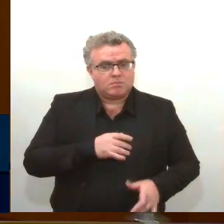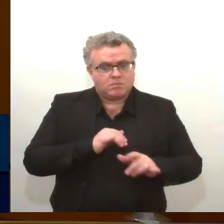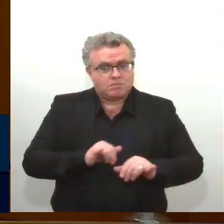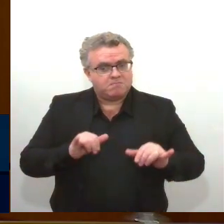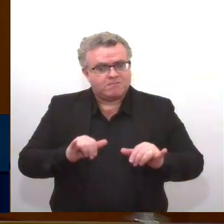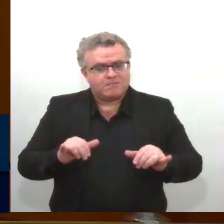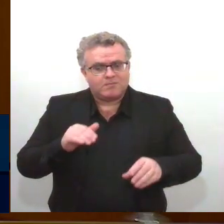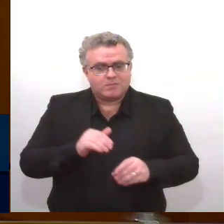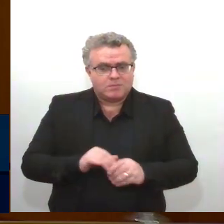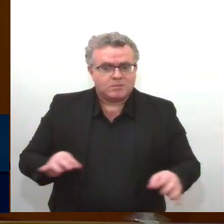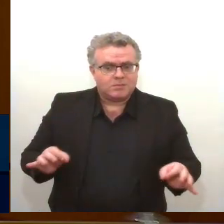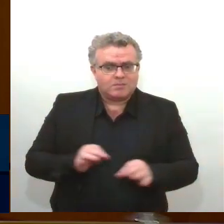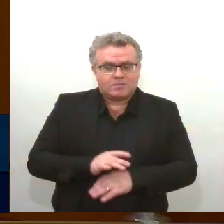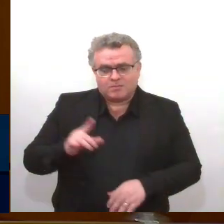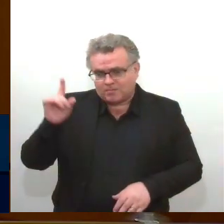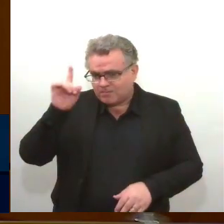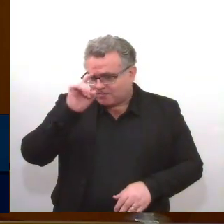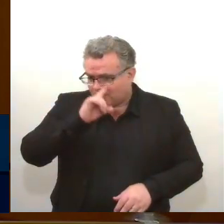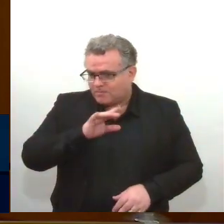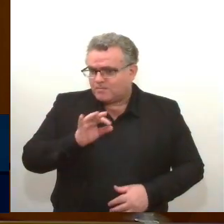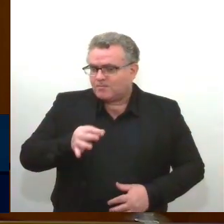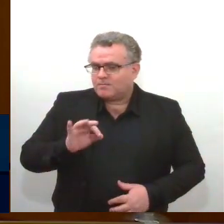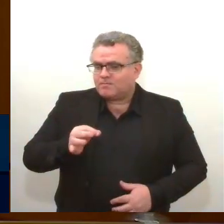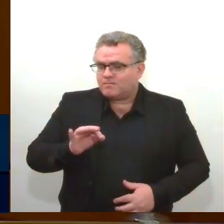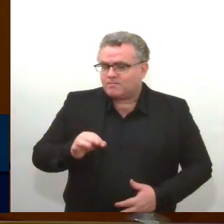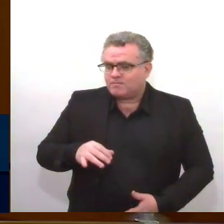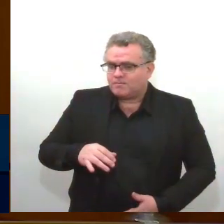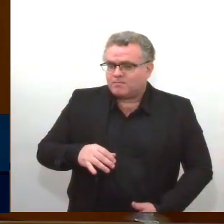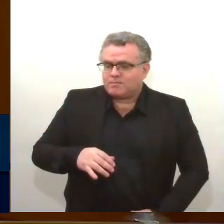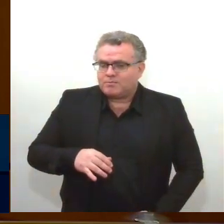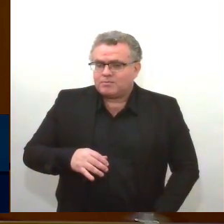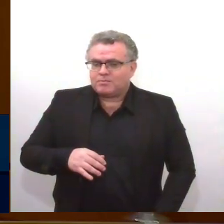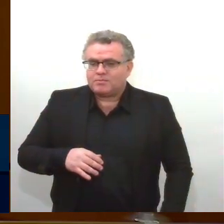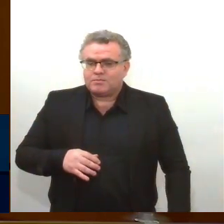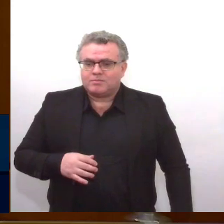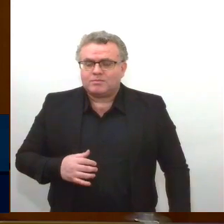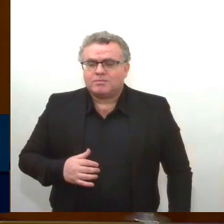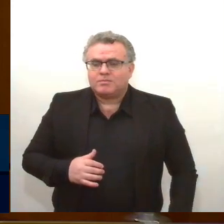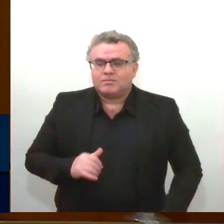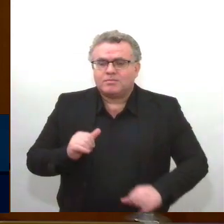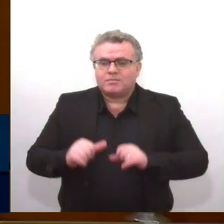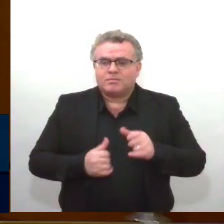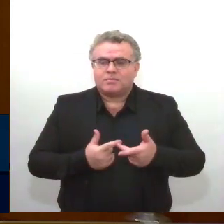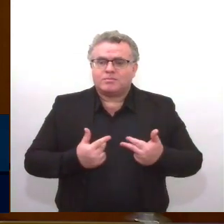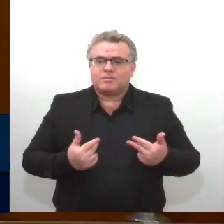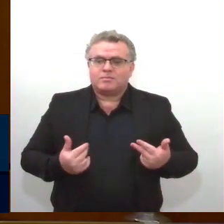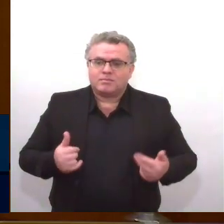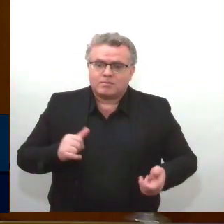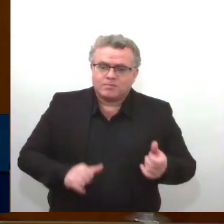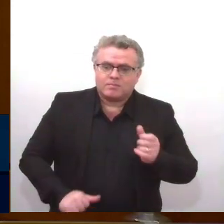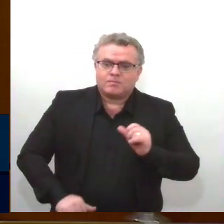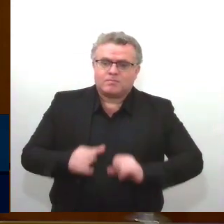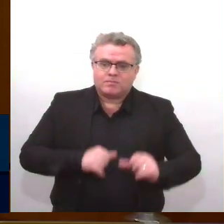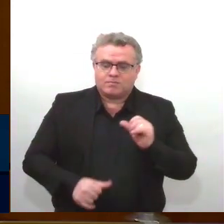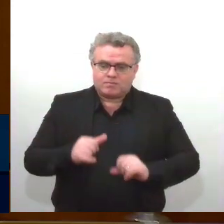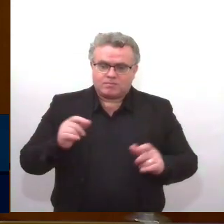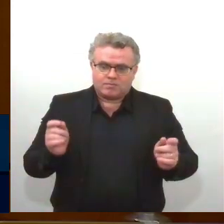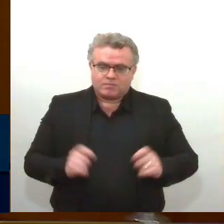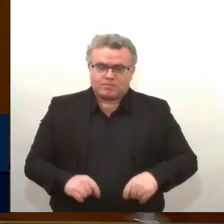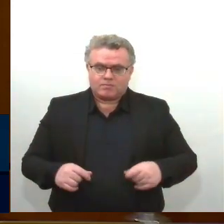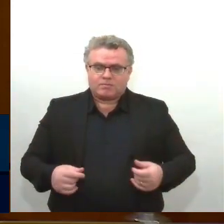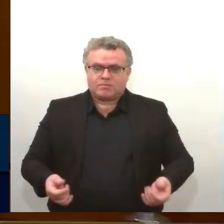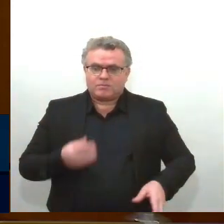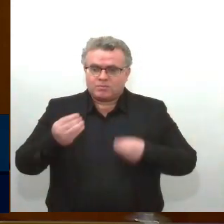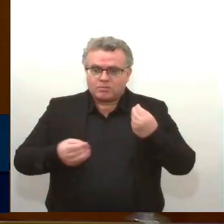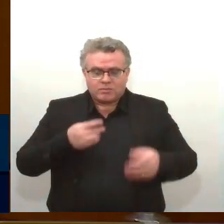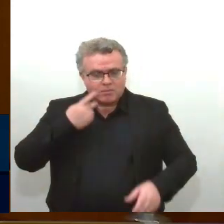deputados deputadas sabem o que é isso tá mudando muito rápido né a forma da de fazer política eu tenho certeza que a forma que meu pai